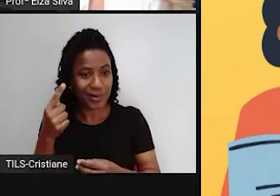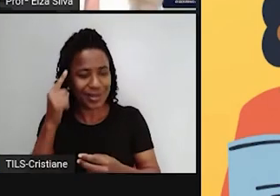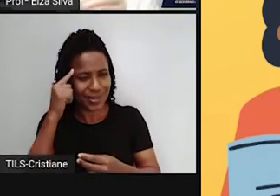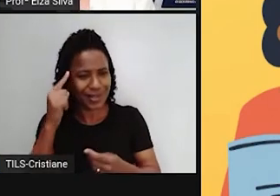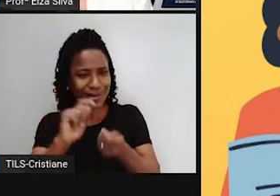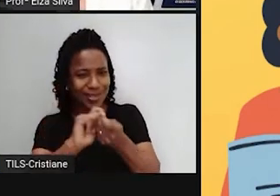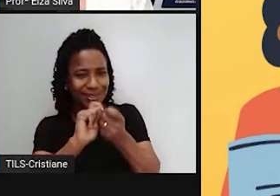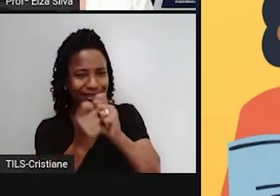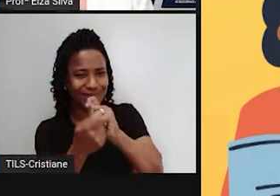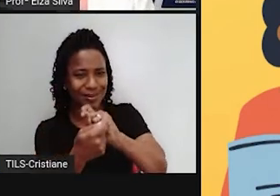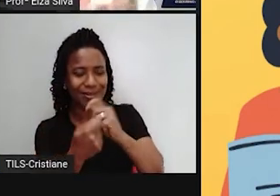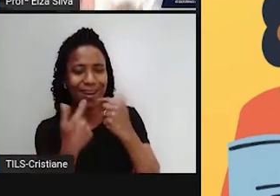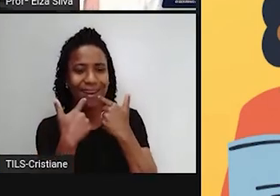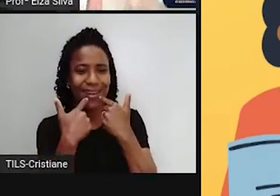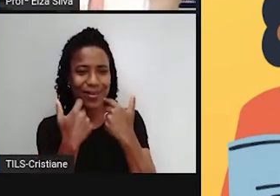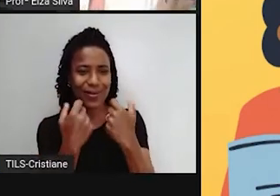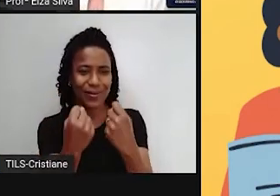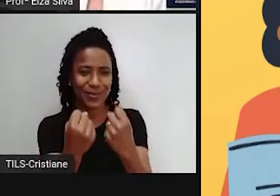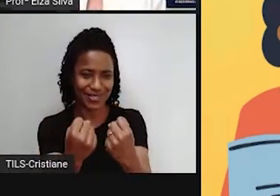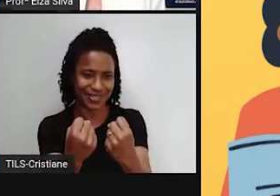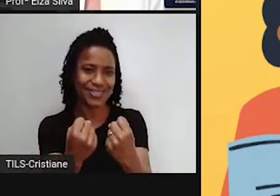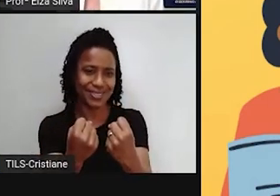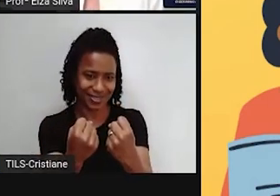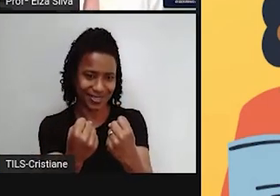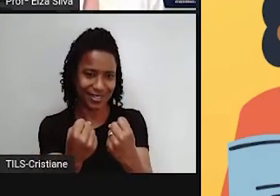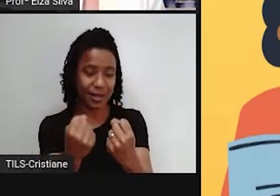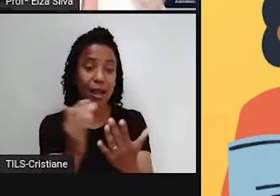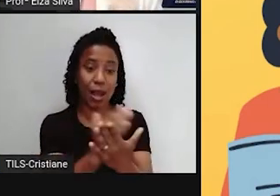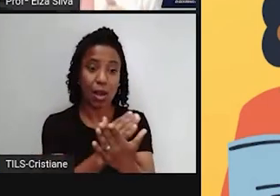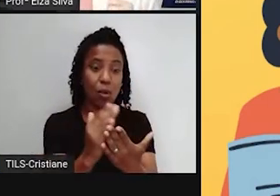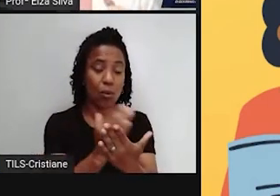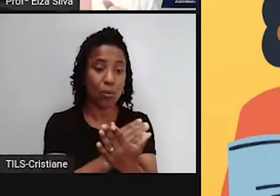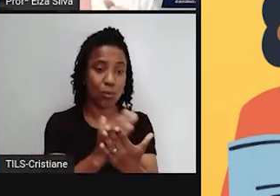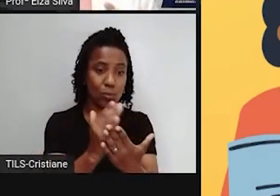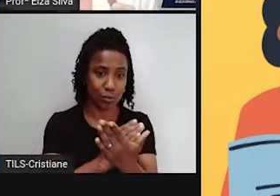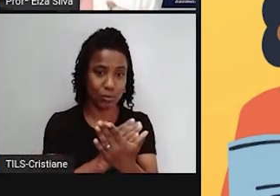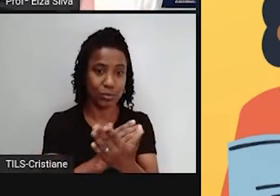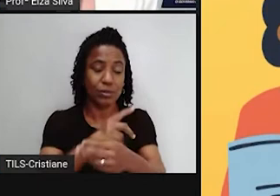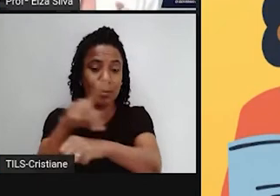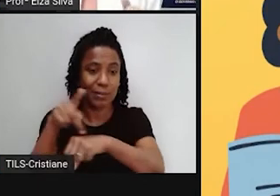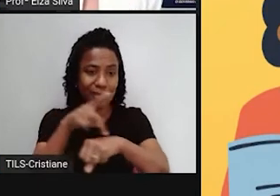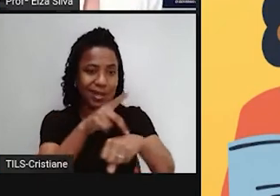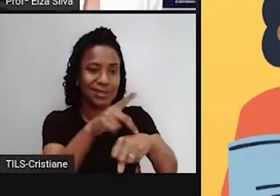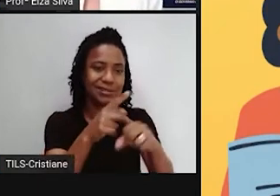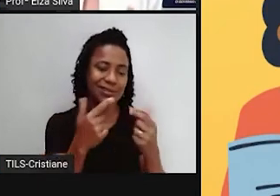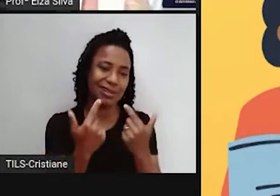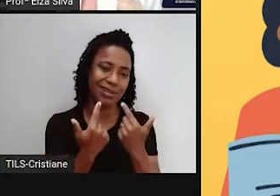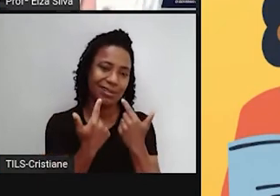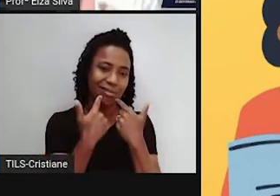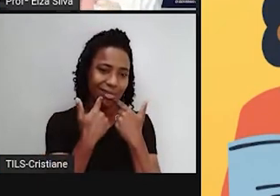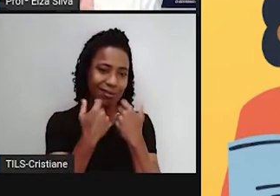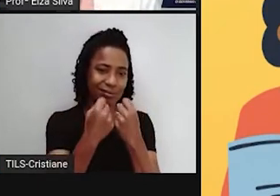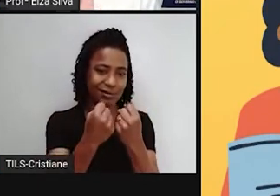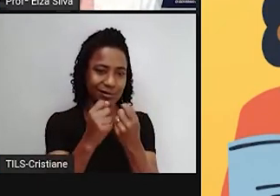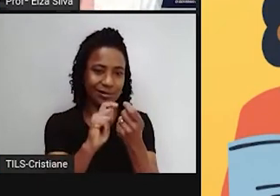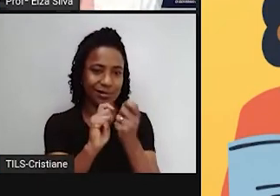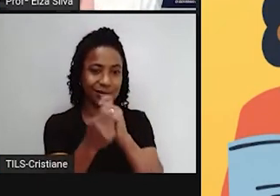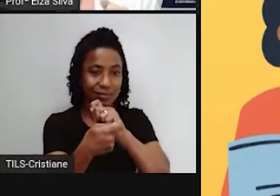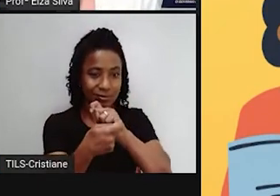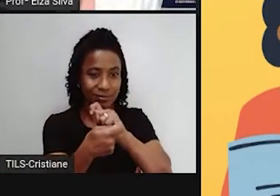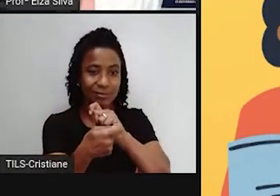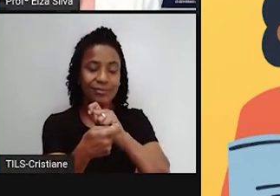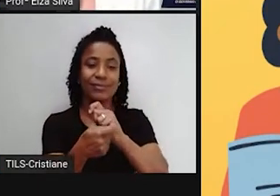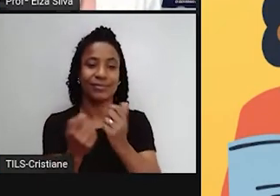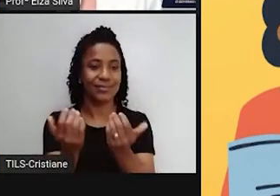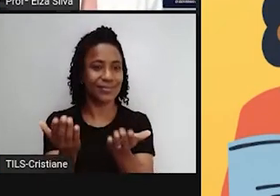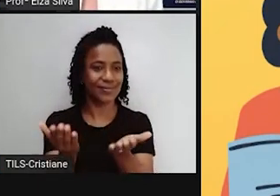sofrer uma adaptação. Existe uma versão diferente. É isso que acontece com este provérbio. Little by little, the